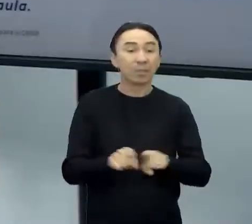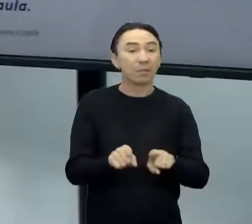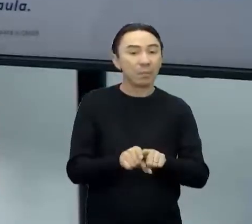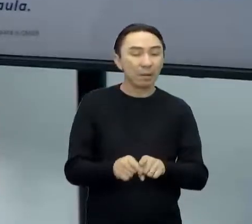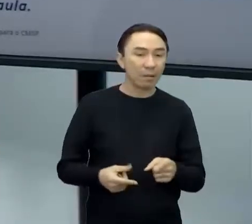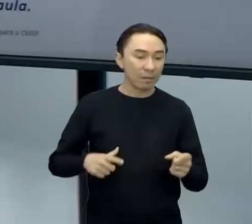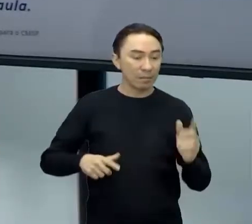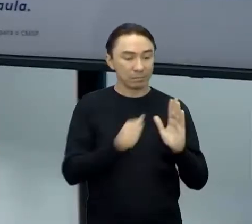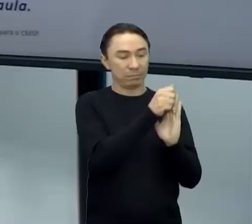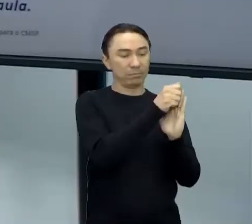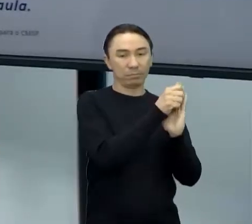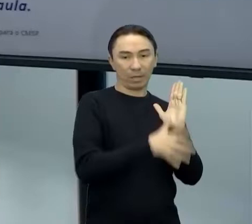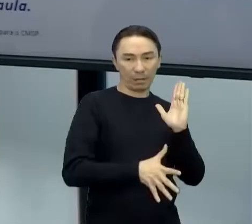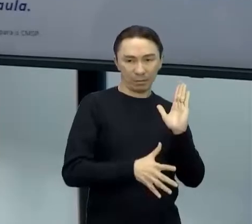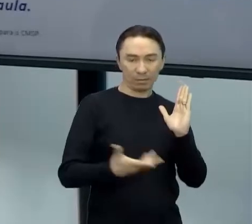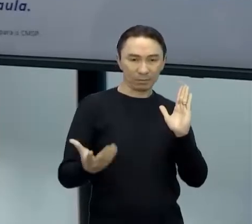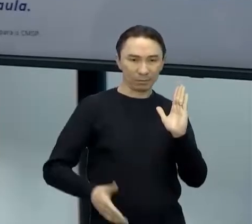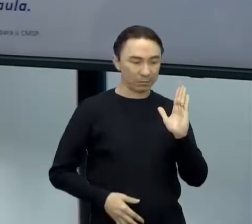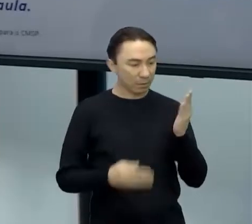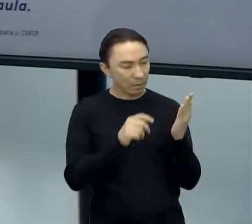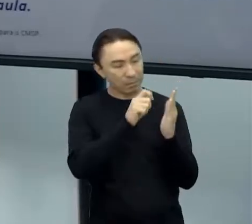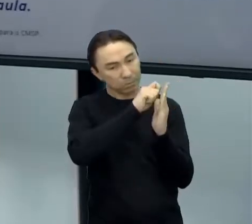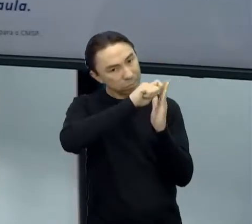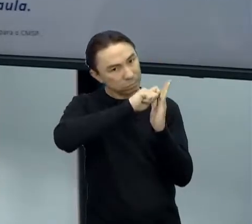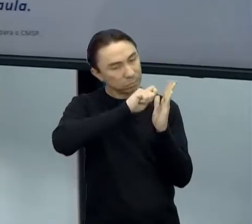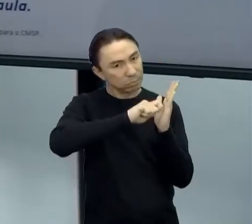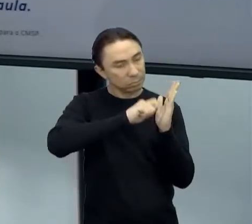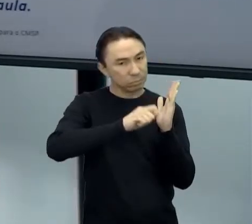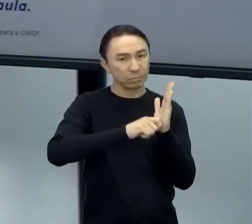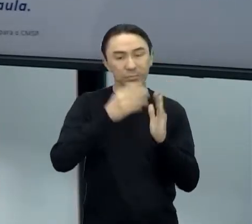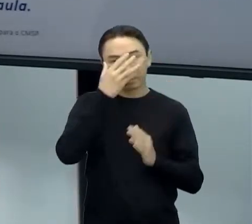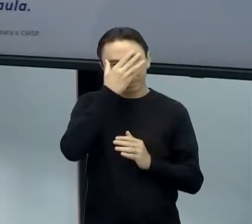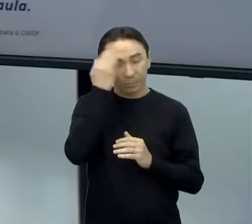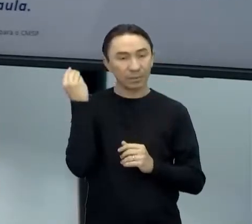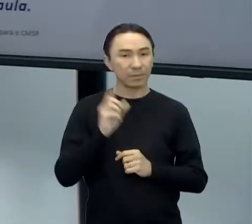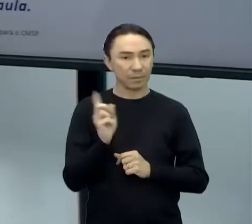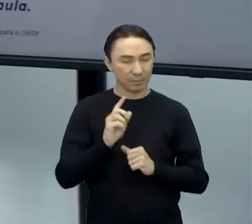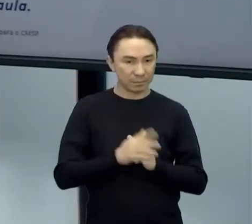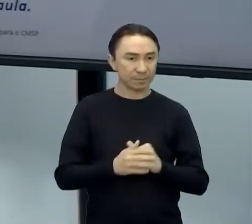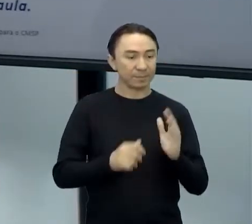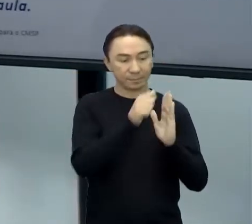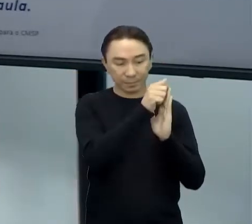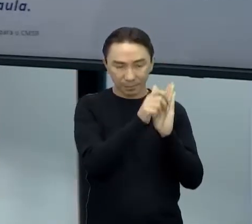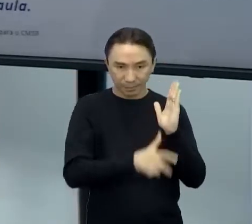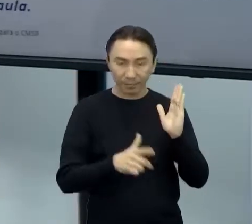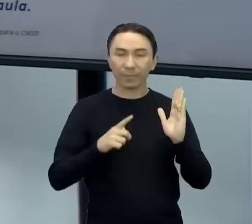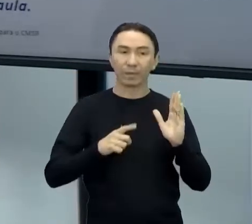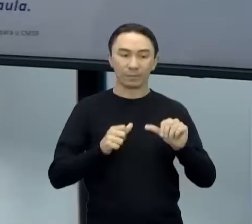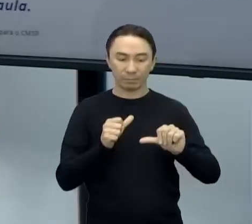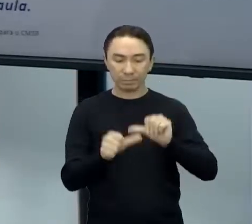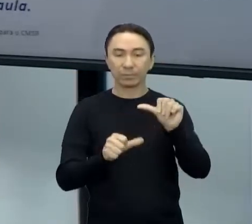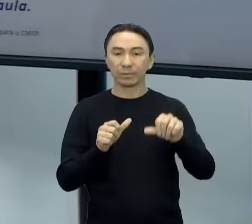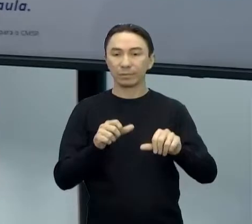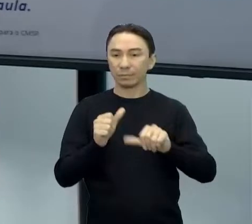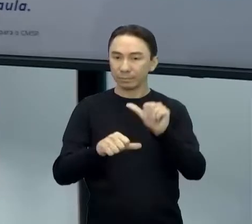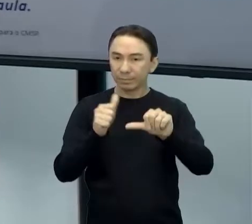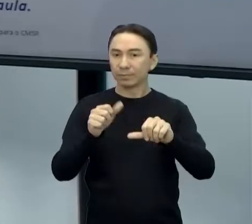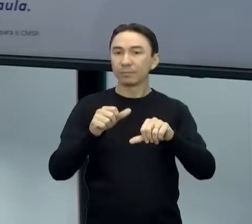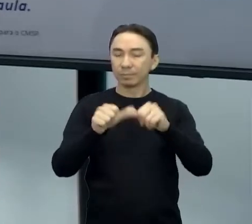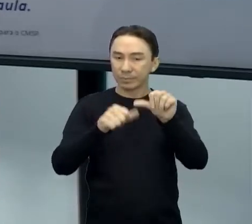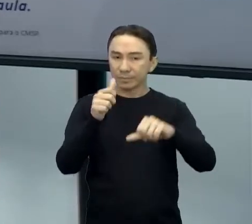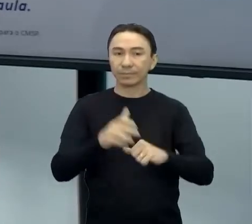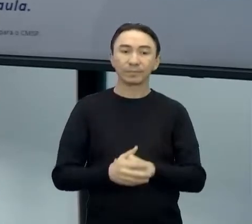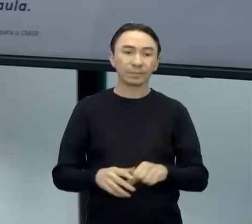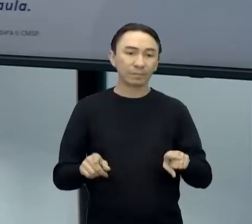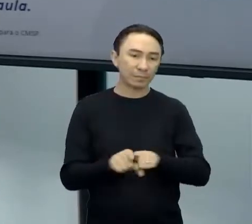as tarefas que ficam disponíveis para você periodicamente, são atualizadas. E também que vai aparecer para você, já está aparecendo aqui para